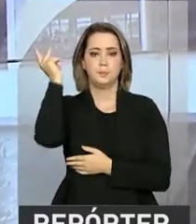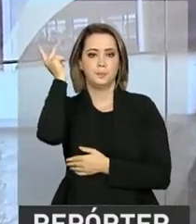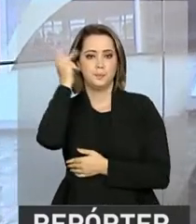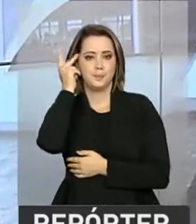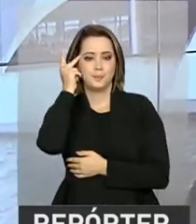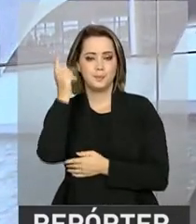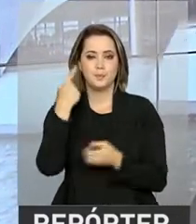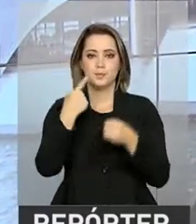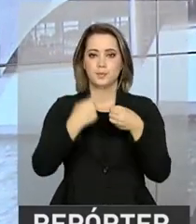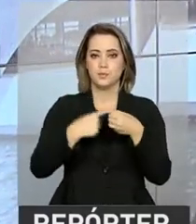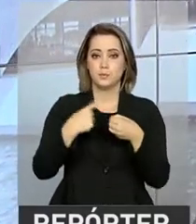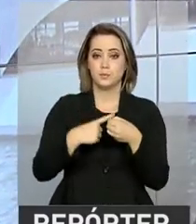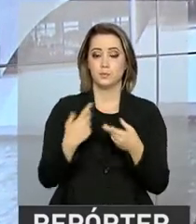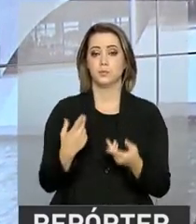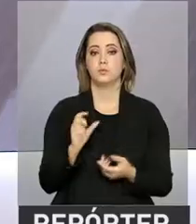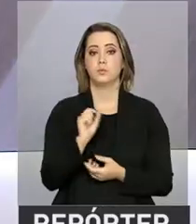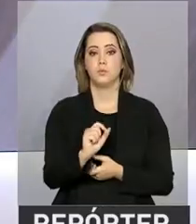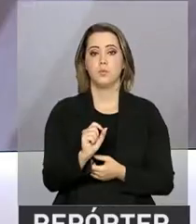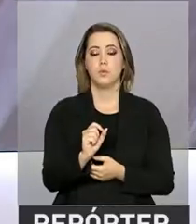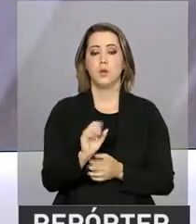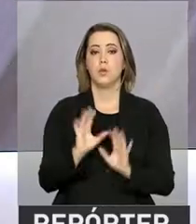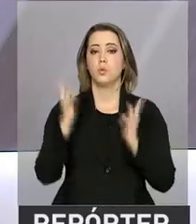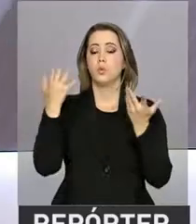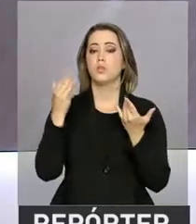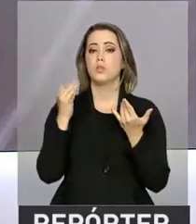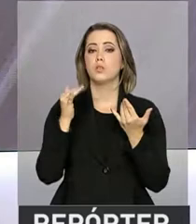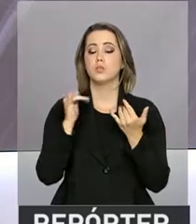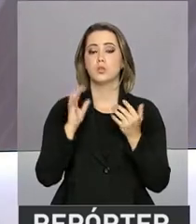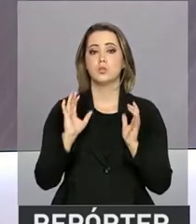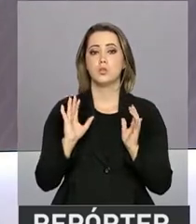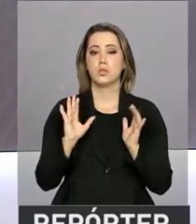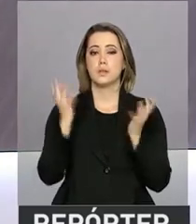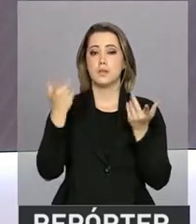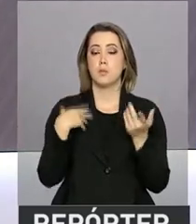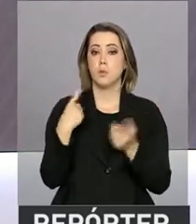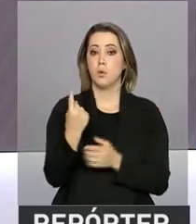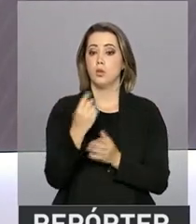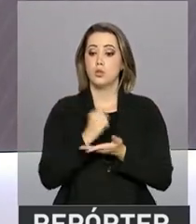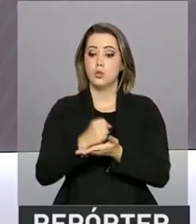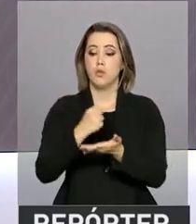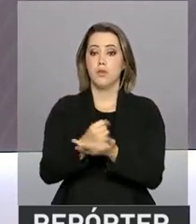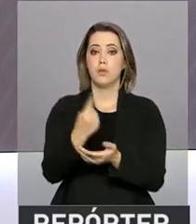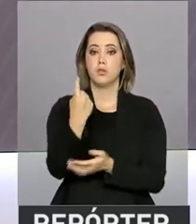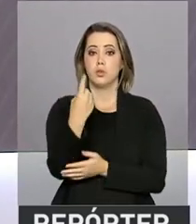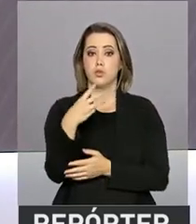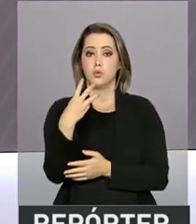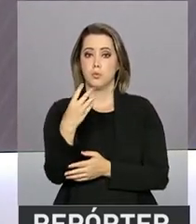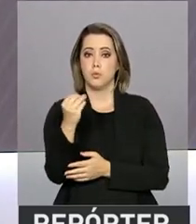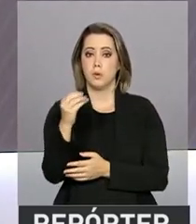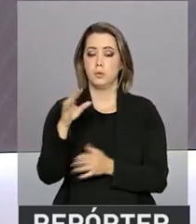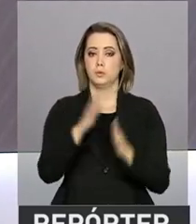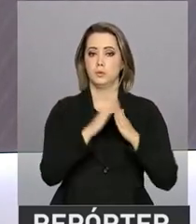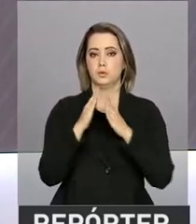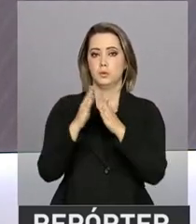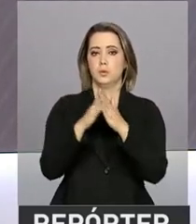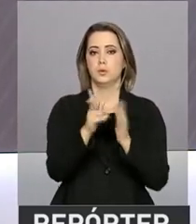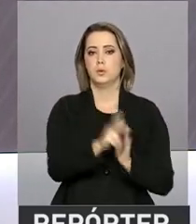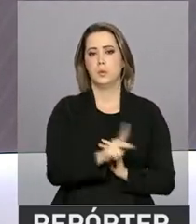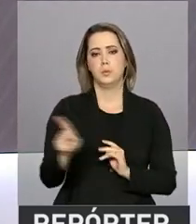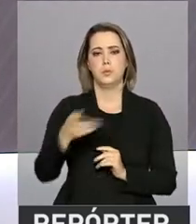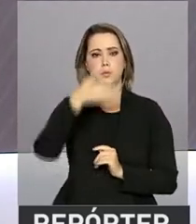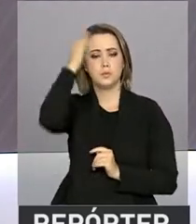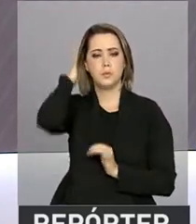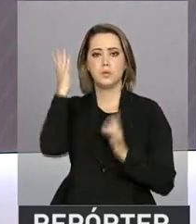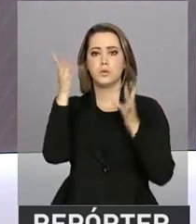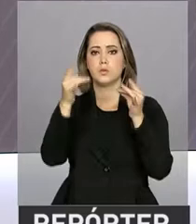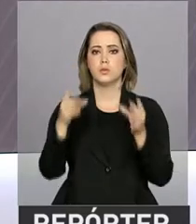José do Rio Preto, interior de São Paulo. Durante a cerimônia de entrega de 1.300 casas, o presidente Michel Temer destacou